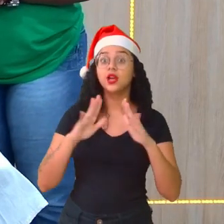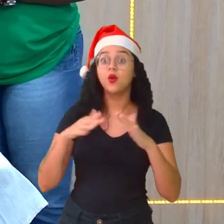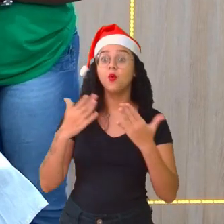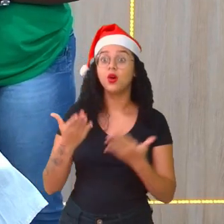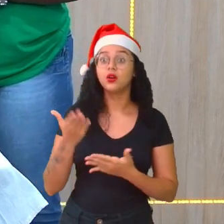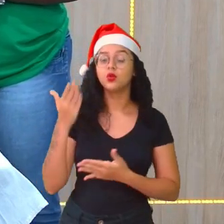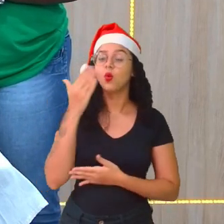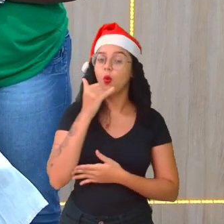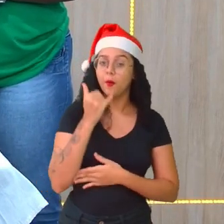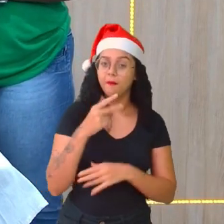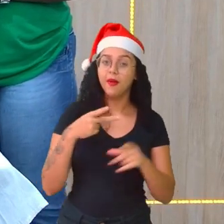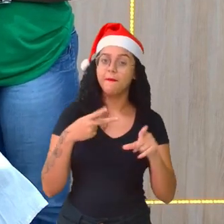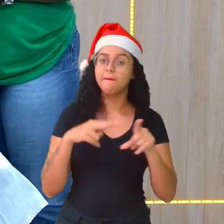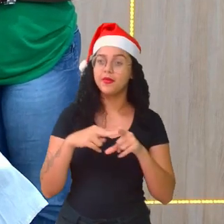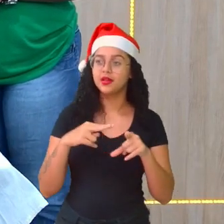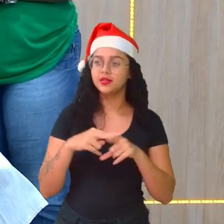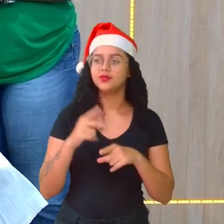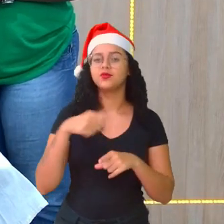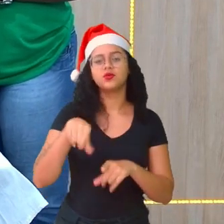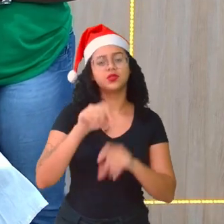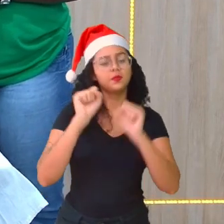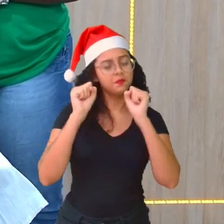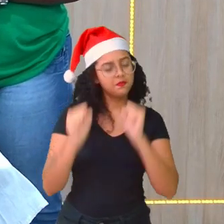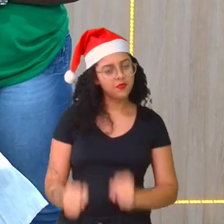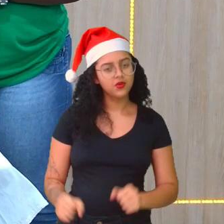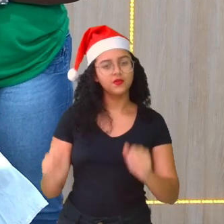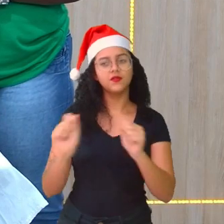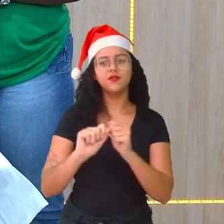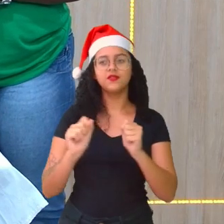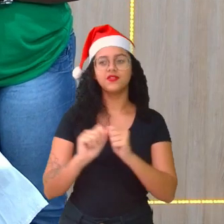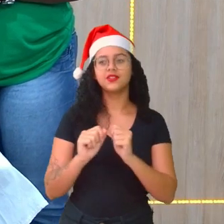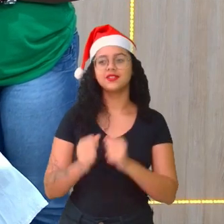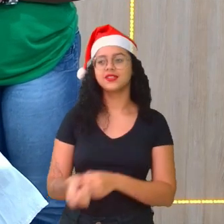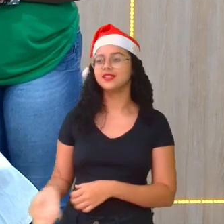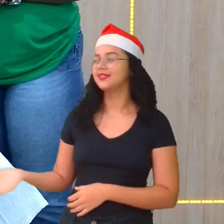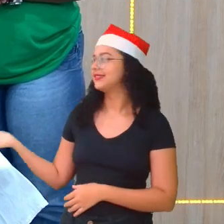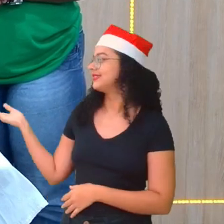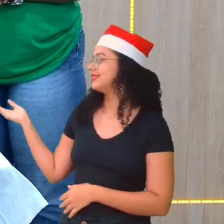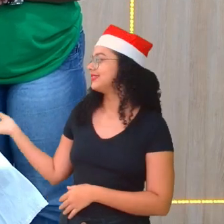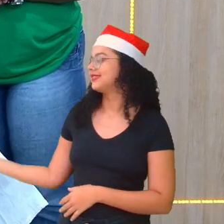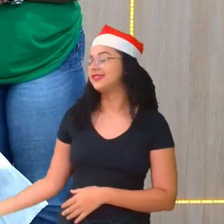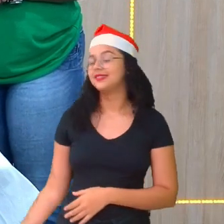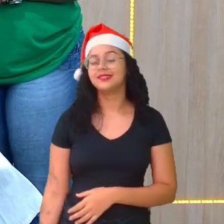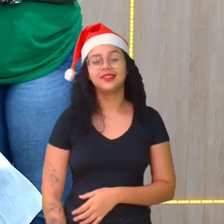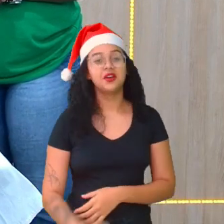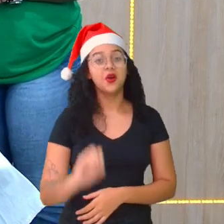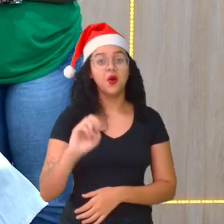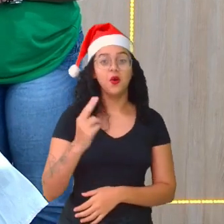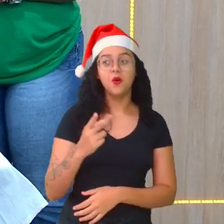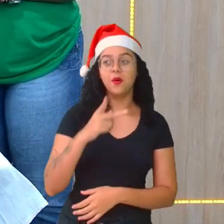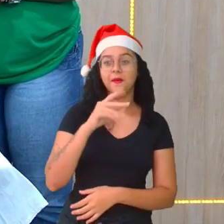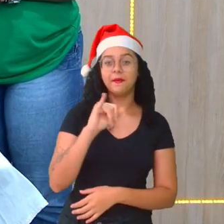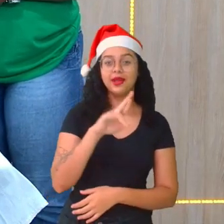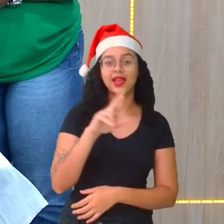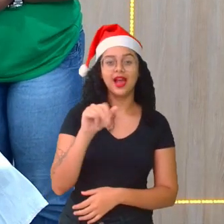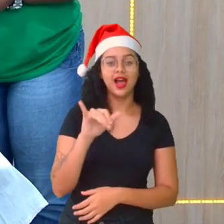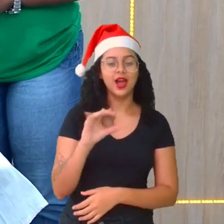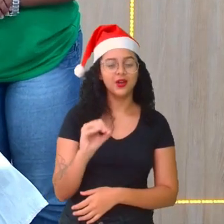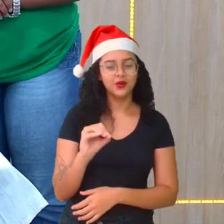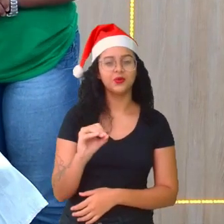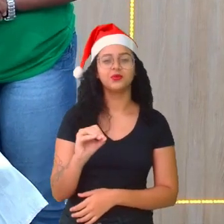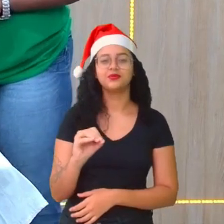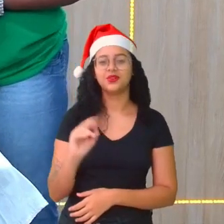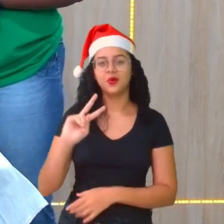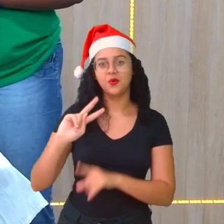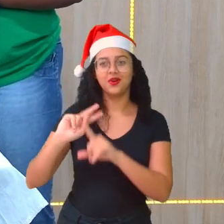a pizza de vocês, olha só, vocês podem fazer o cachupiri, que está aqui atrás, ou o pirraia ao quadrado,